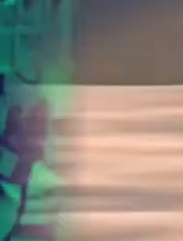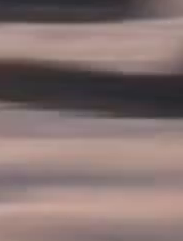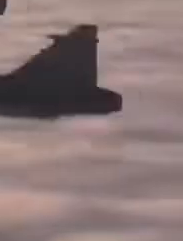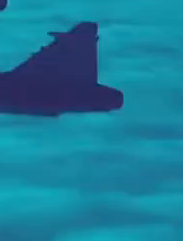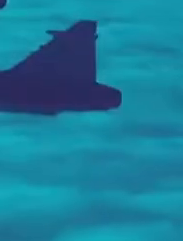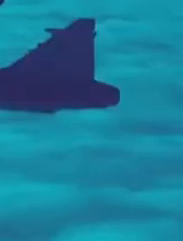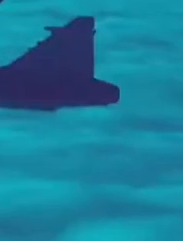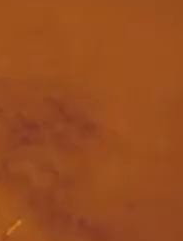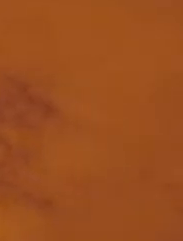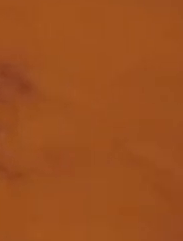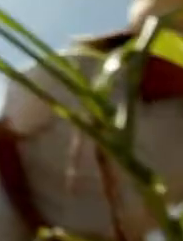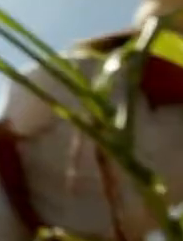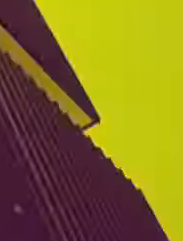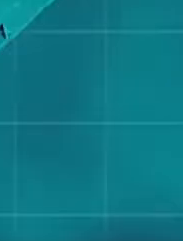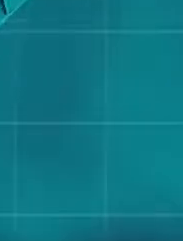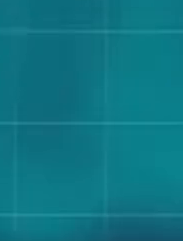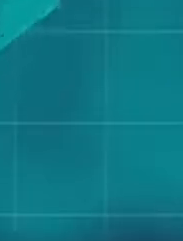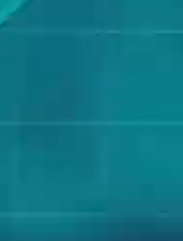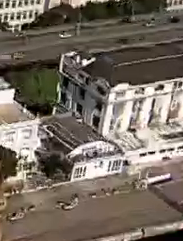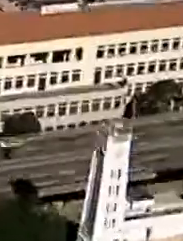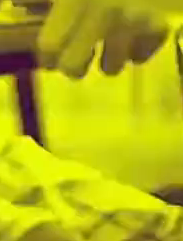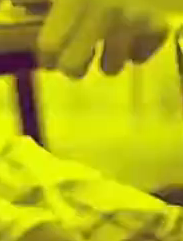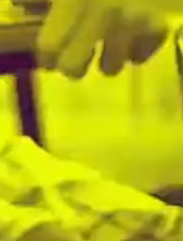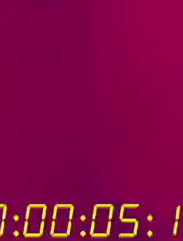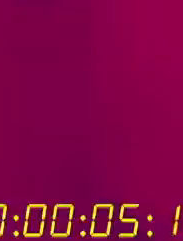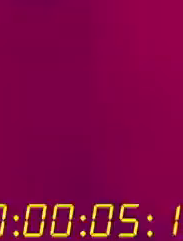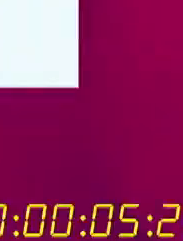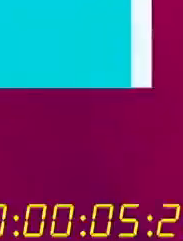E aí, atop. E aí,